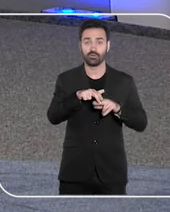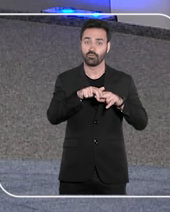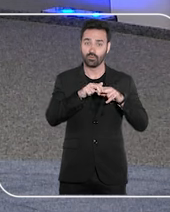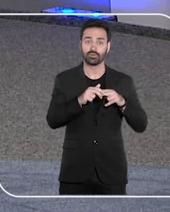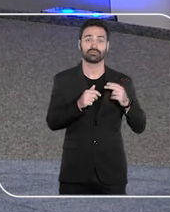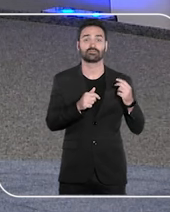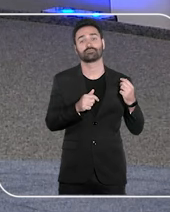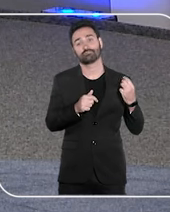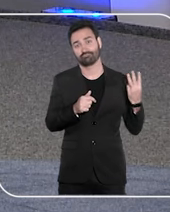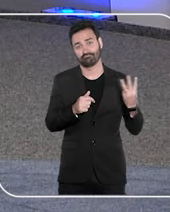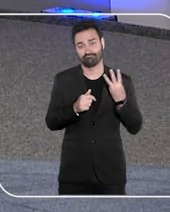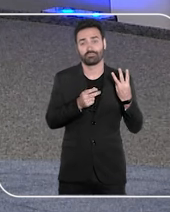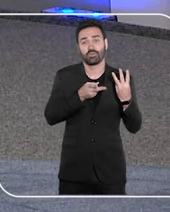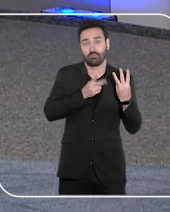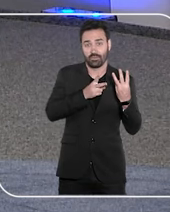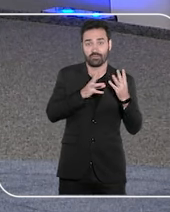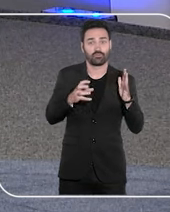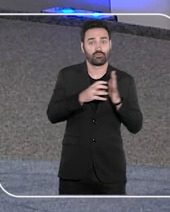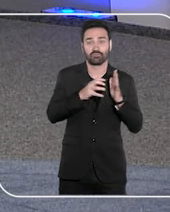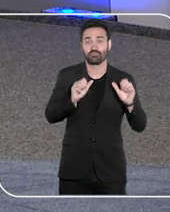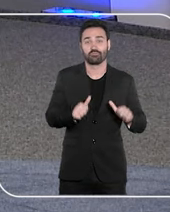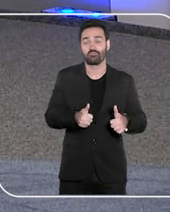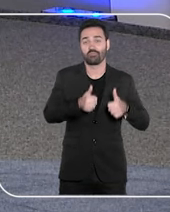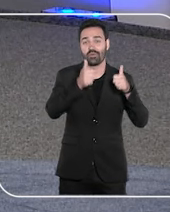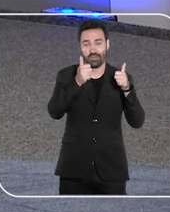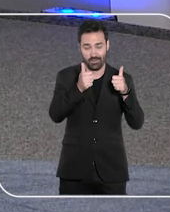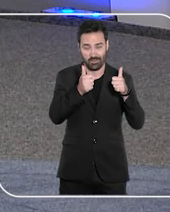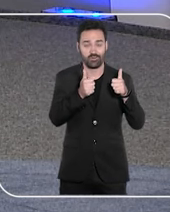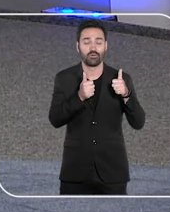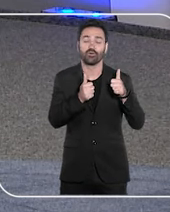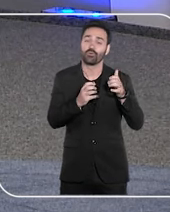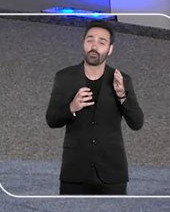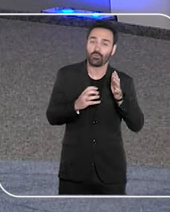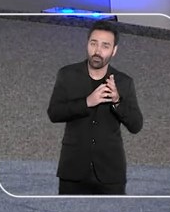concurso. Melhor concurso do STJ, é uma brincadeira. Gente. É melhor.